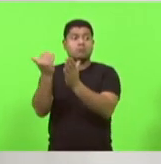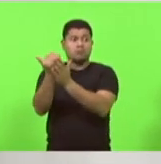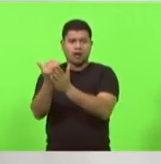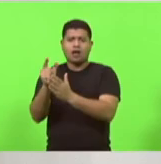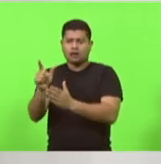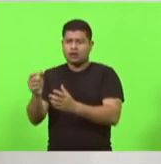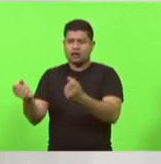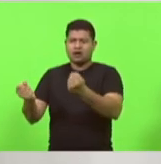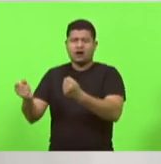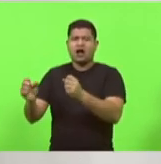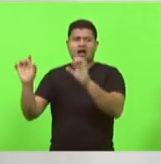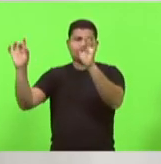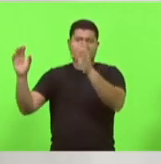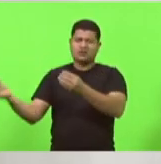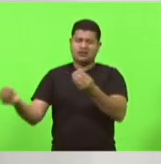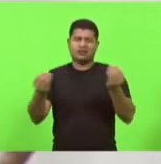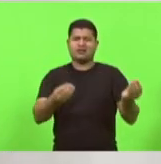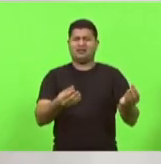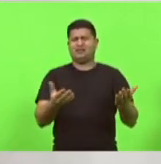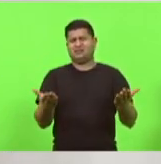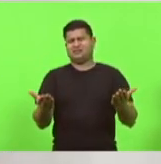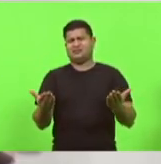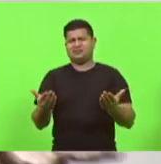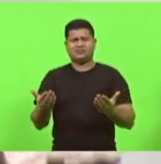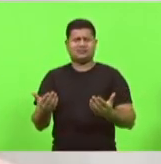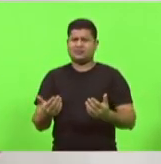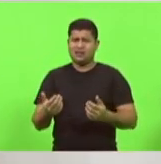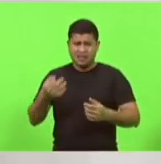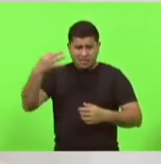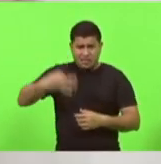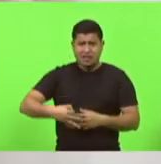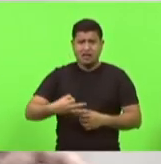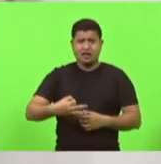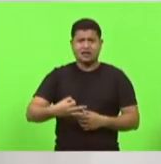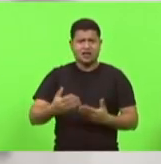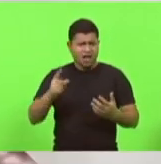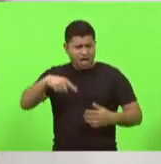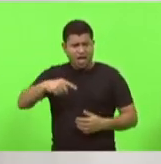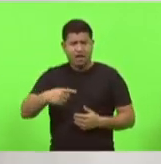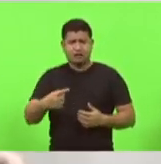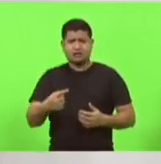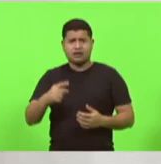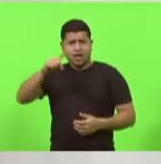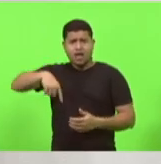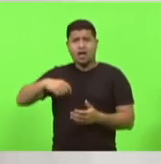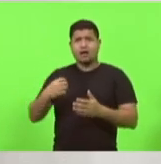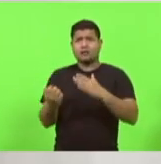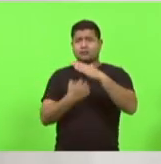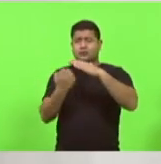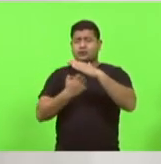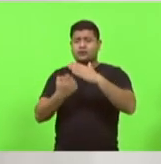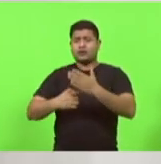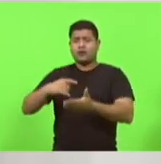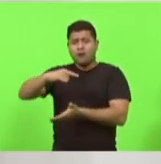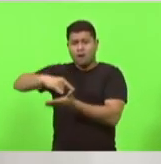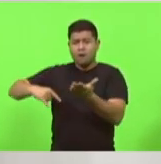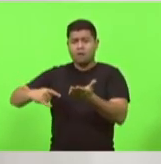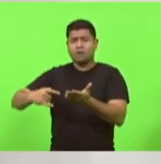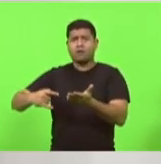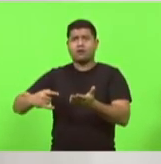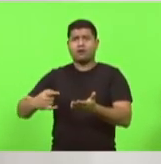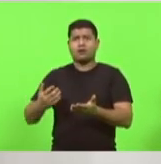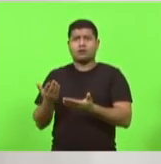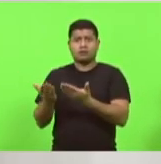É justo isso? Não é um contrato que o empresário fez para receber aquele benefício?